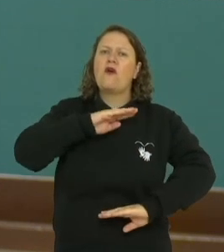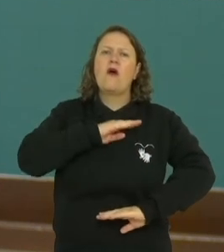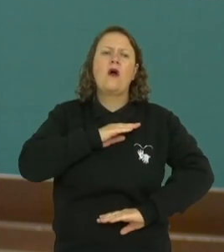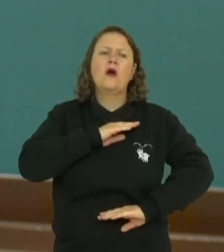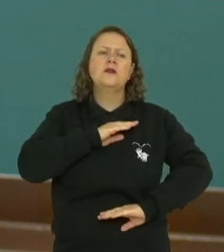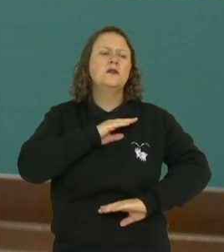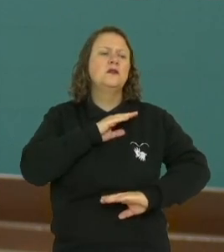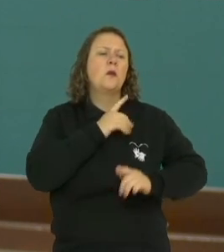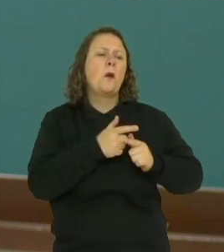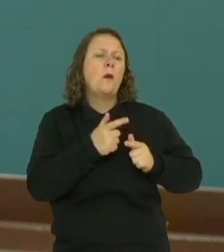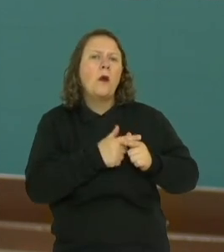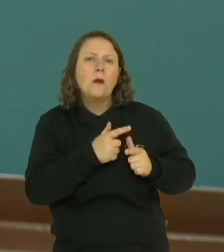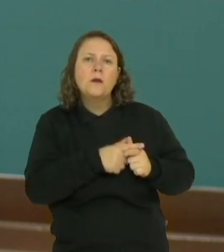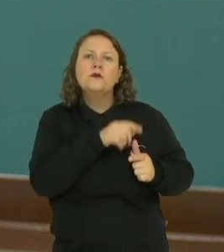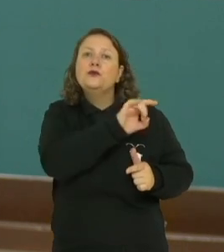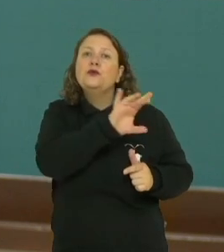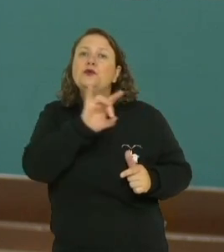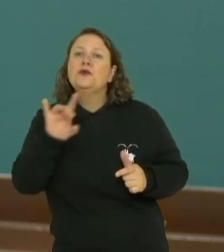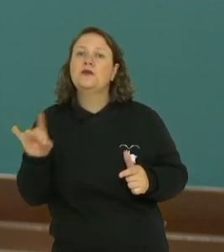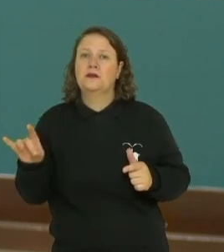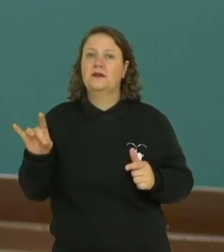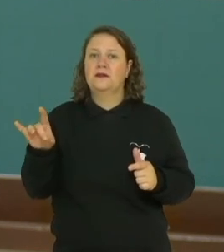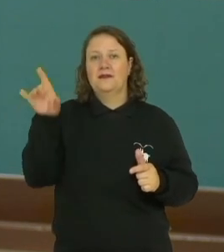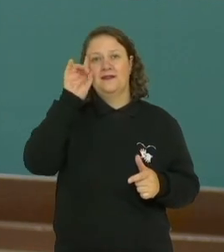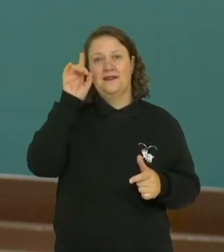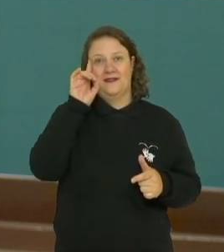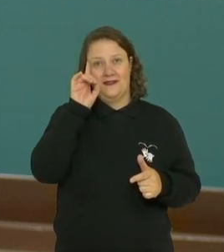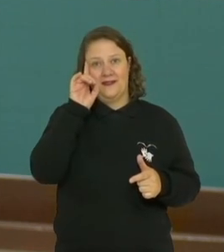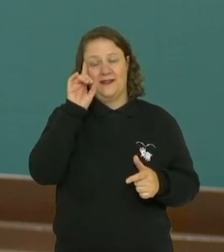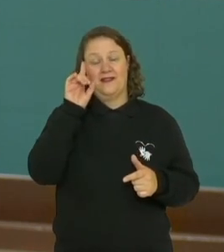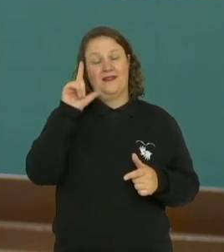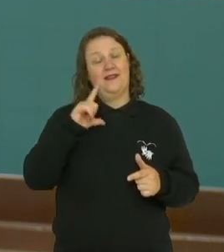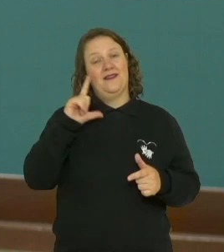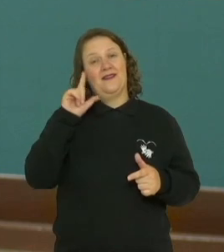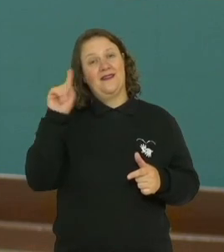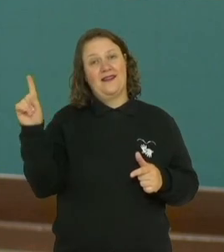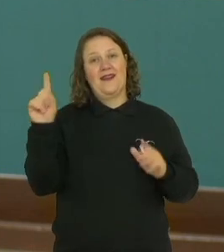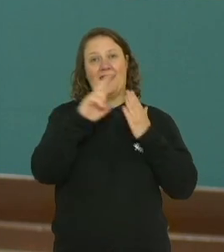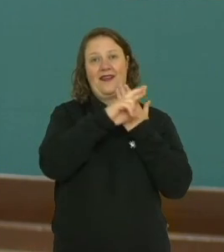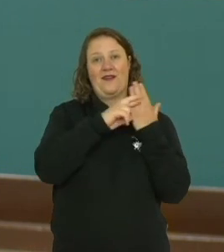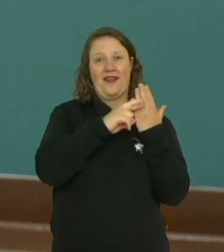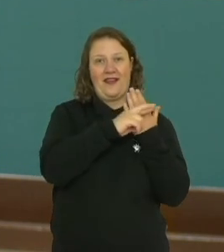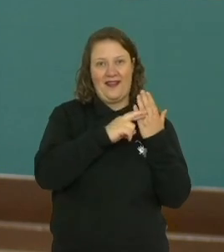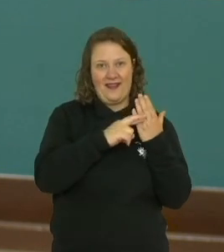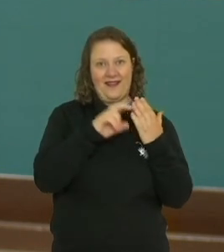em situações do nosso dia a dia. Aqui temos a referência para a nossa aula.